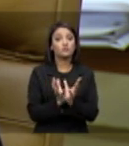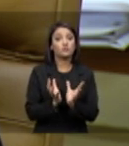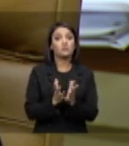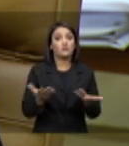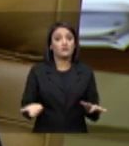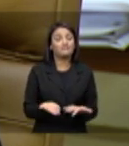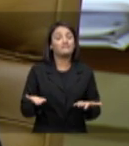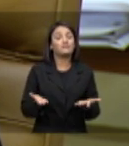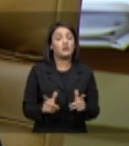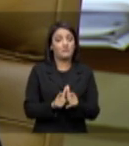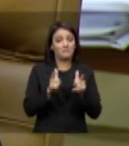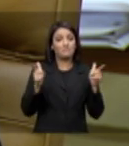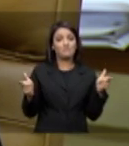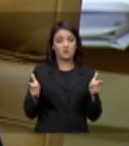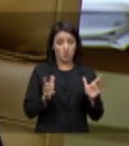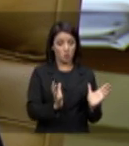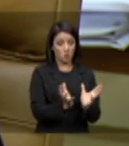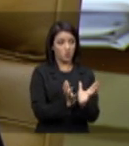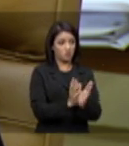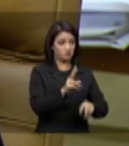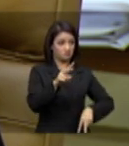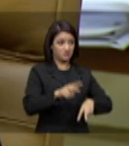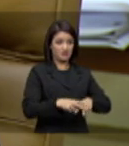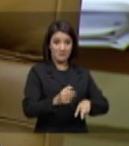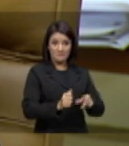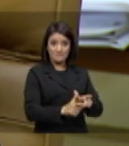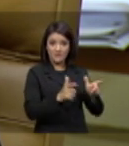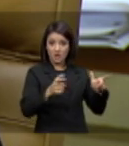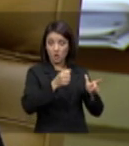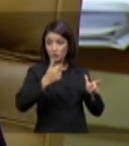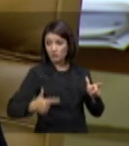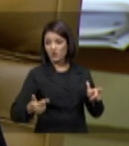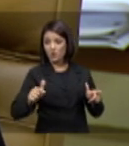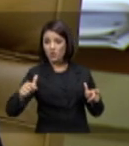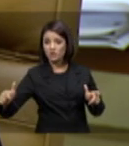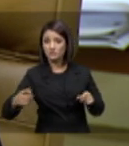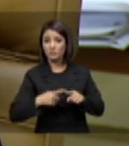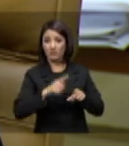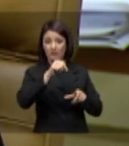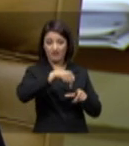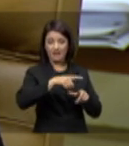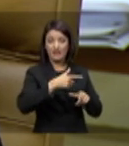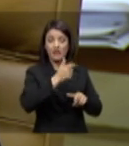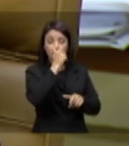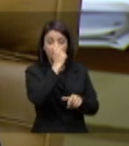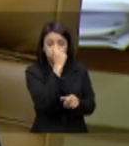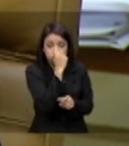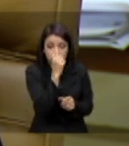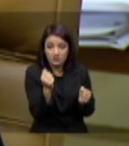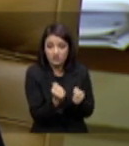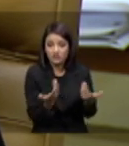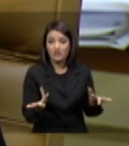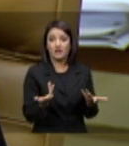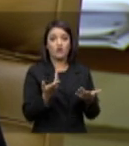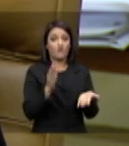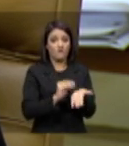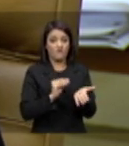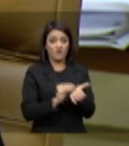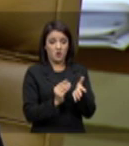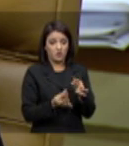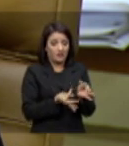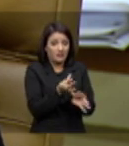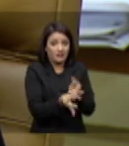maior do que em qualquer outro talvez por causa da superlotação da falta de condições a falta de tratamento